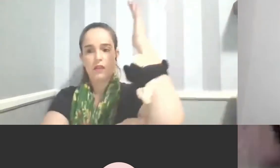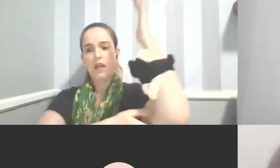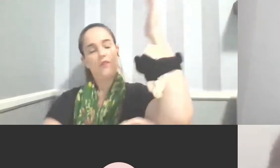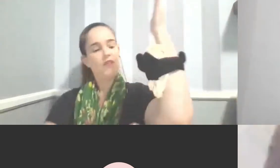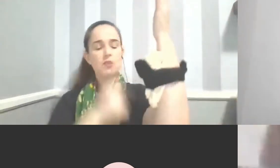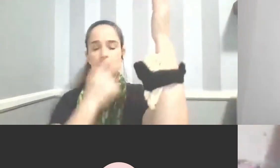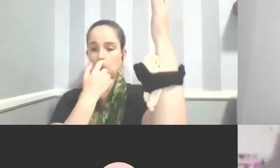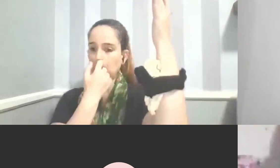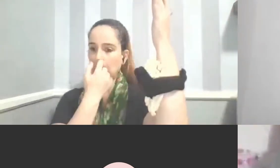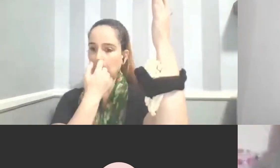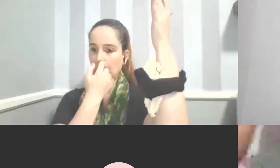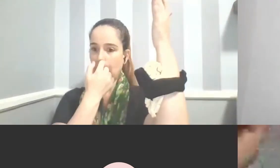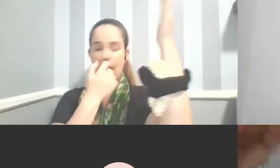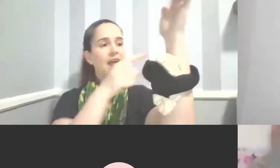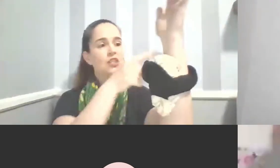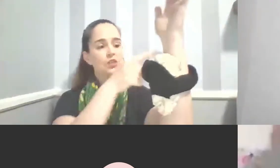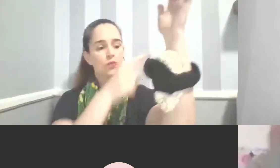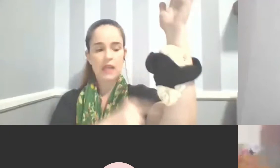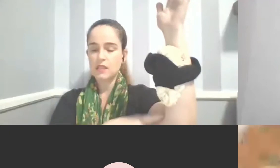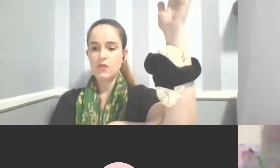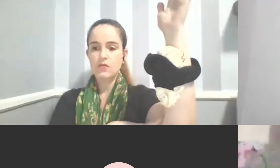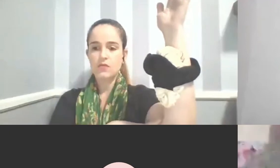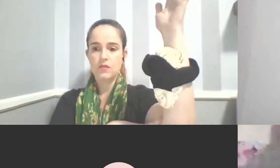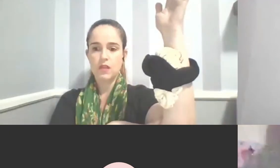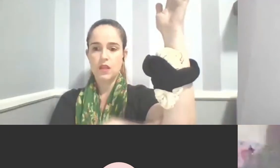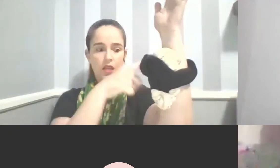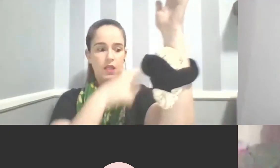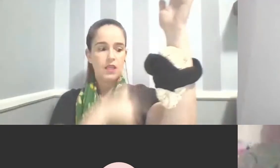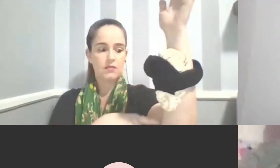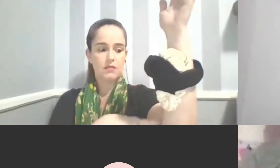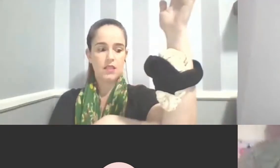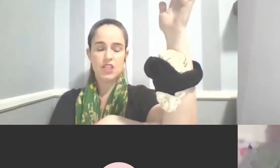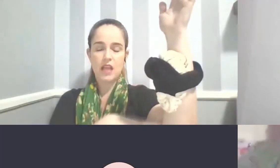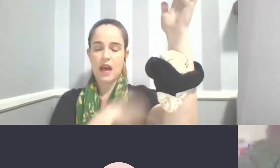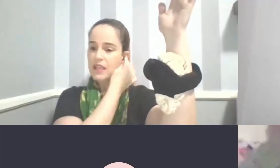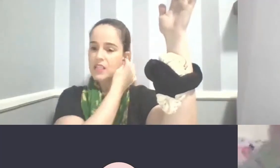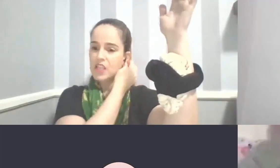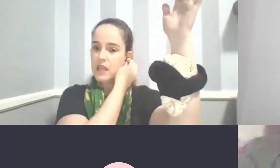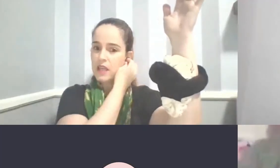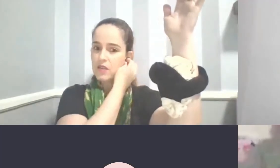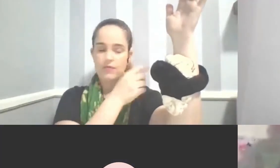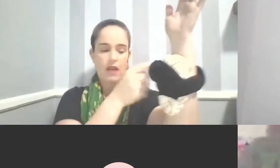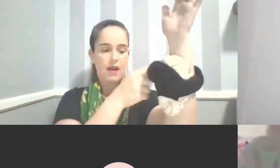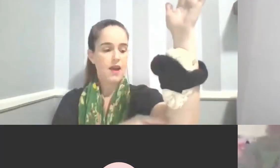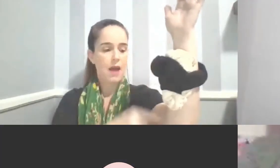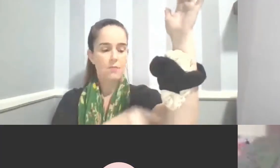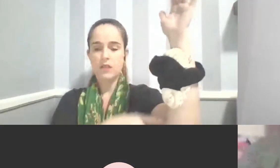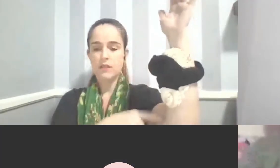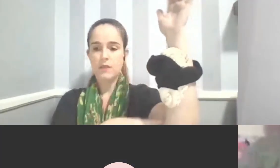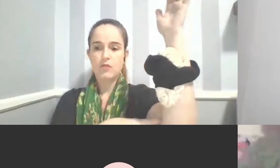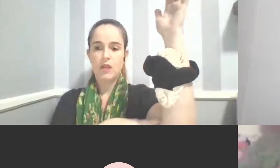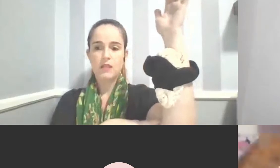coisa, flexiono a articulação que está adjacente, tá?